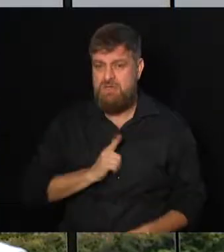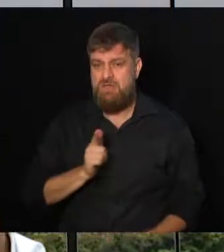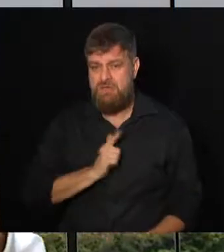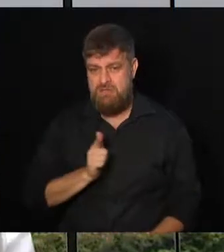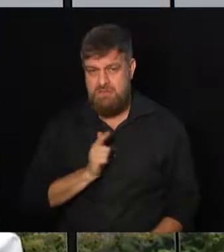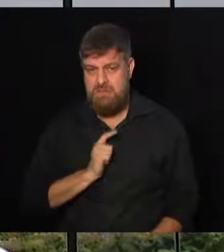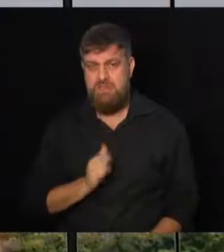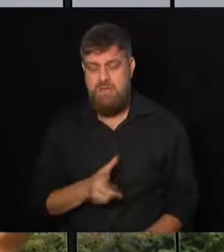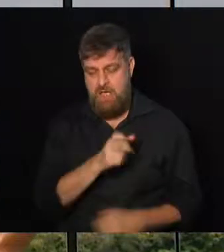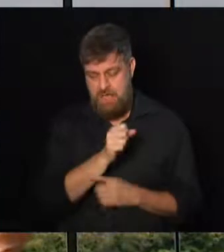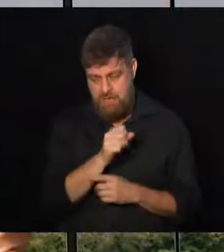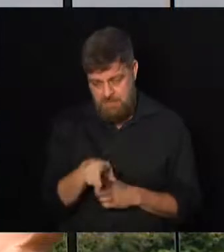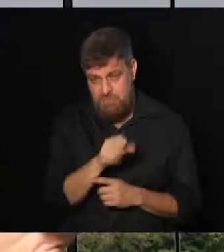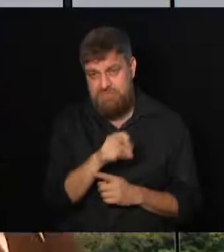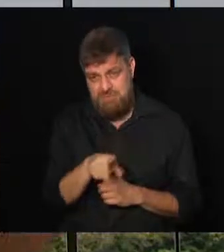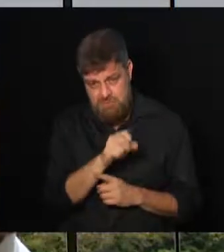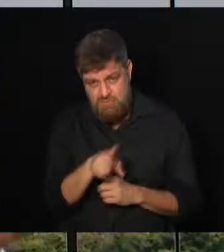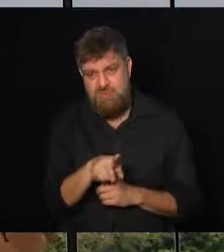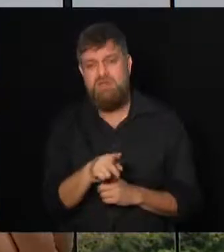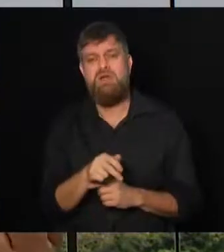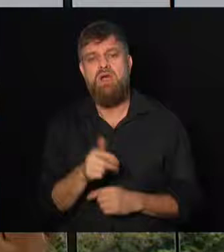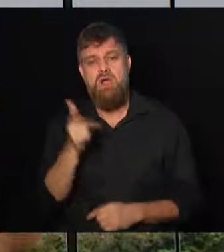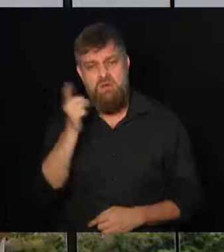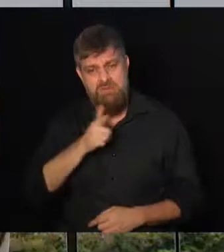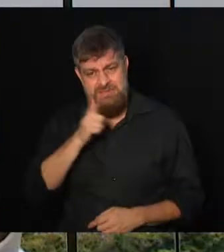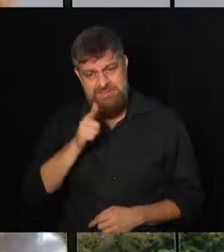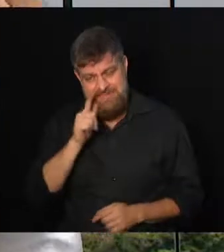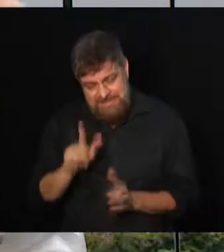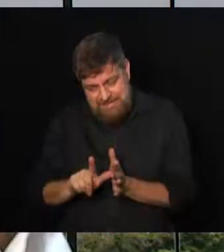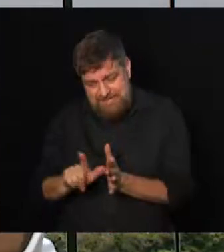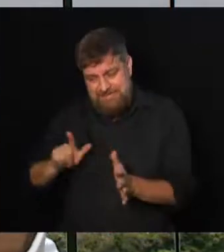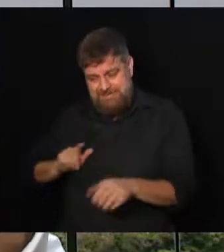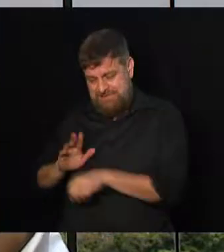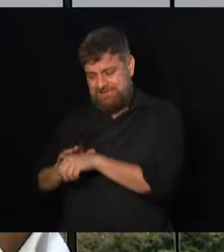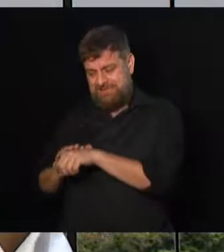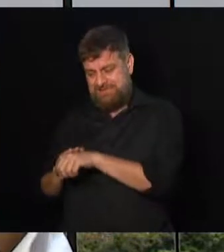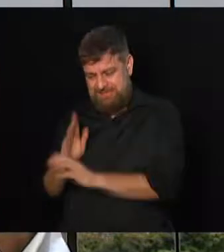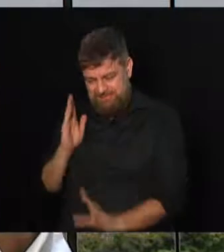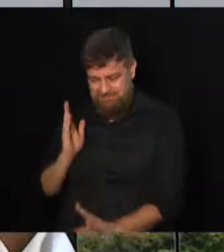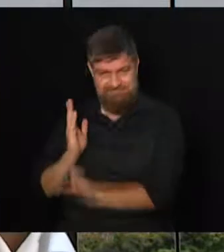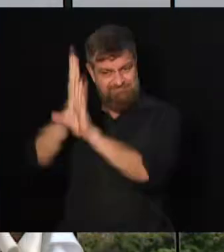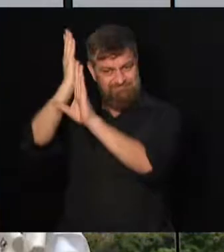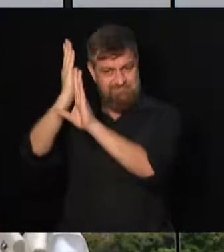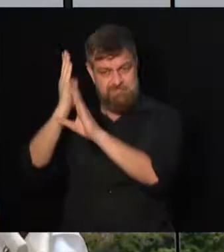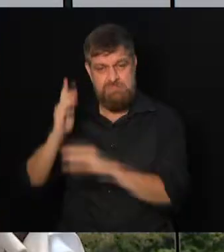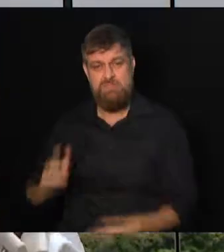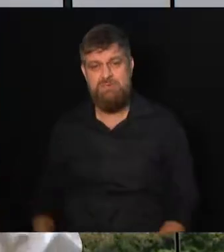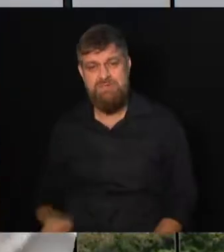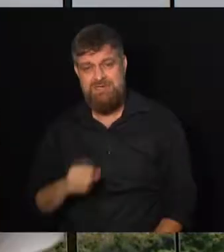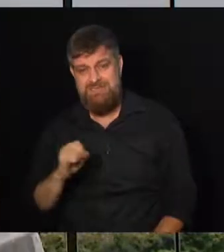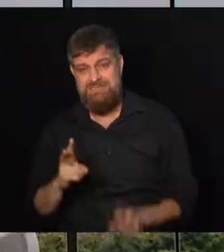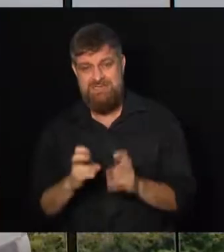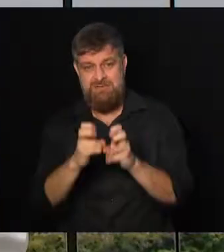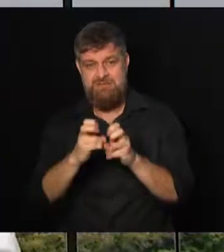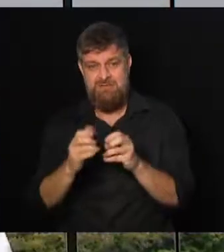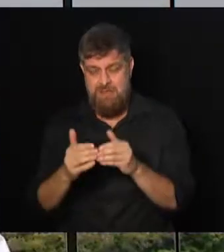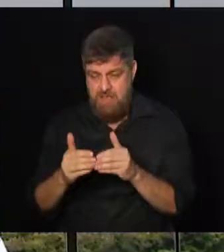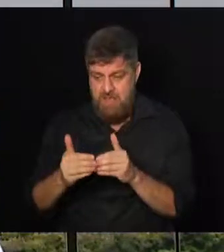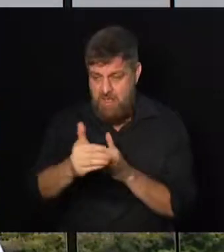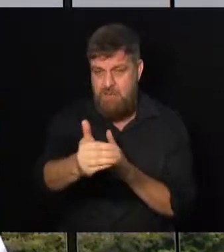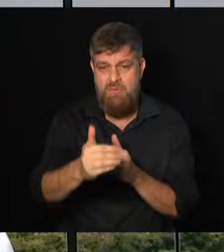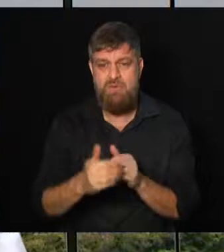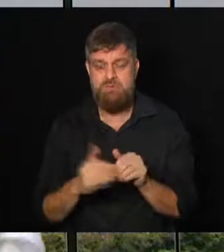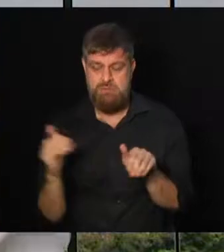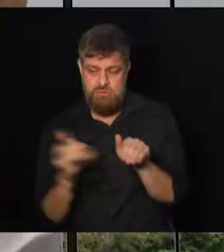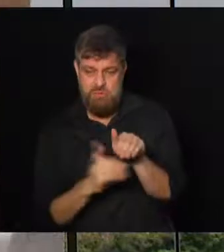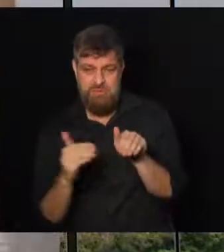sua aposentadoria, pode ser puxada desde que a doença de câncer não seja após o início das